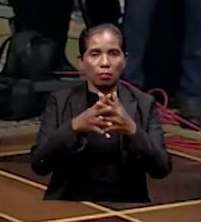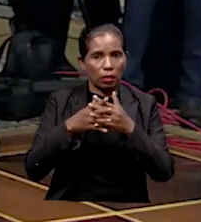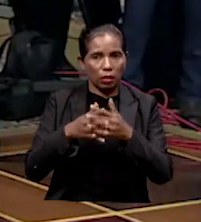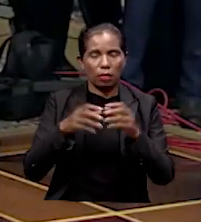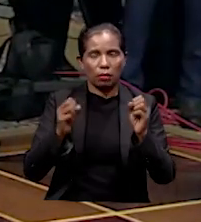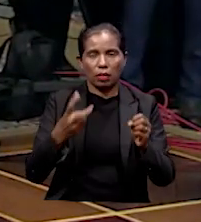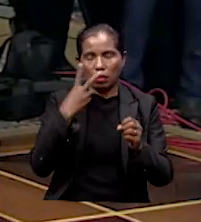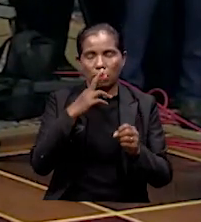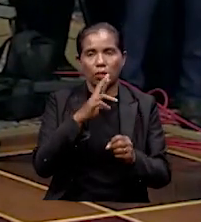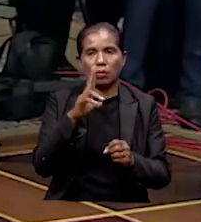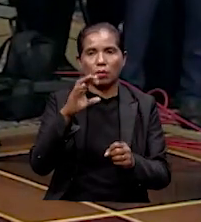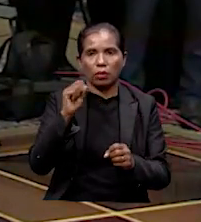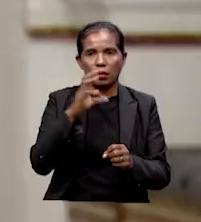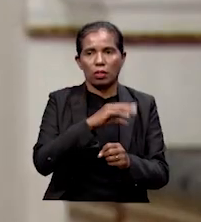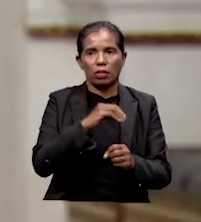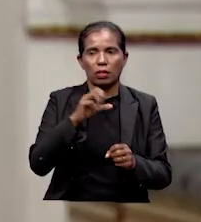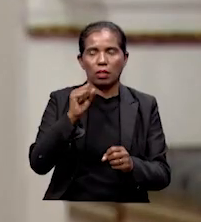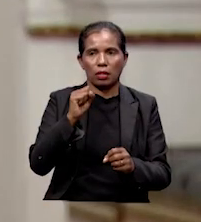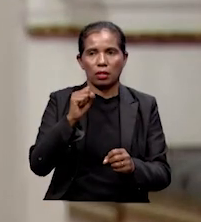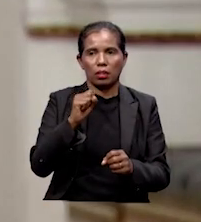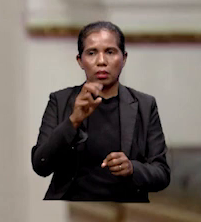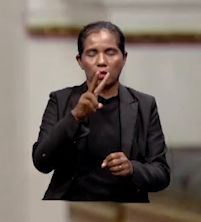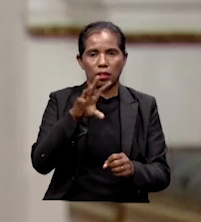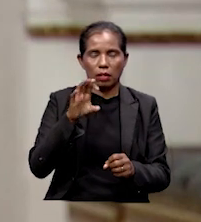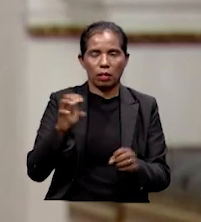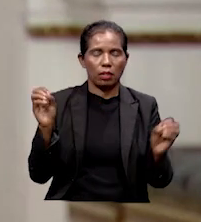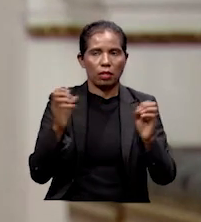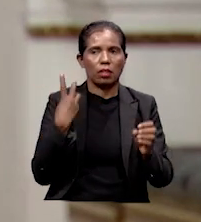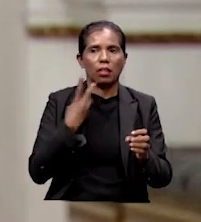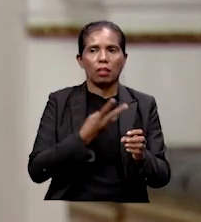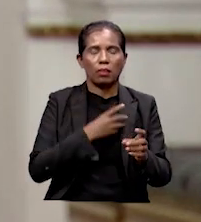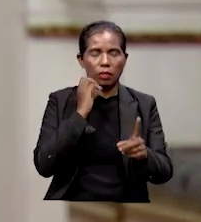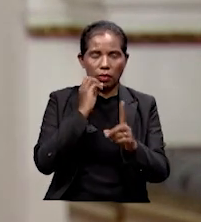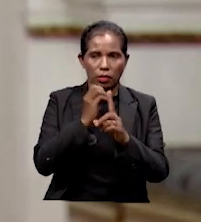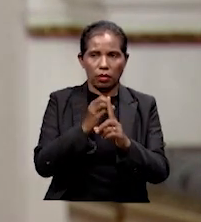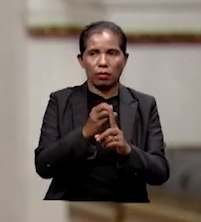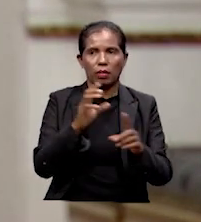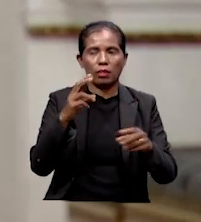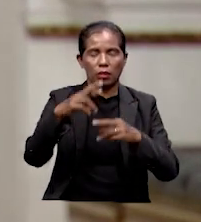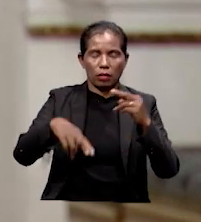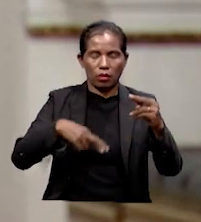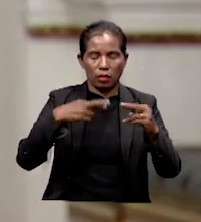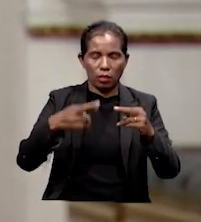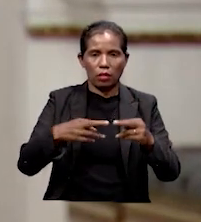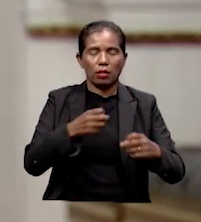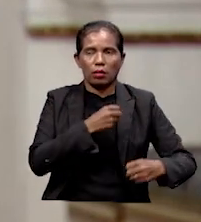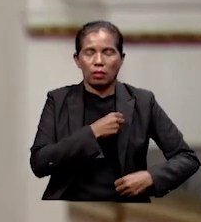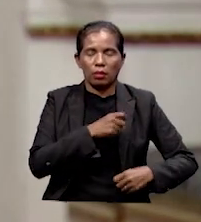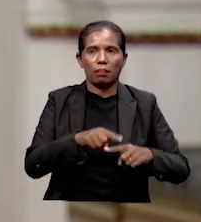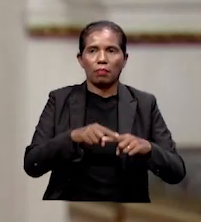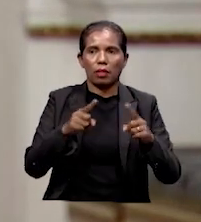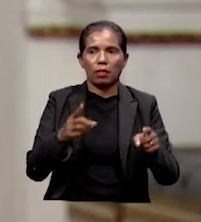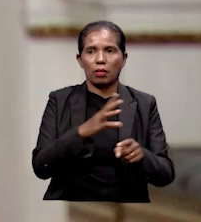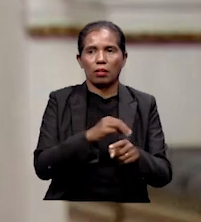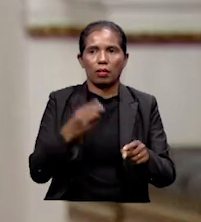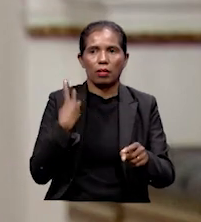sistema rusianian hanesan es atustolu, mai be laos aminia objetivo, atu circula conflito militar, mai be ho